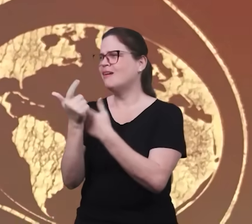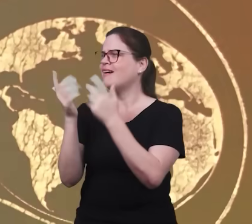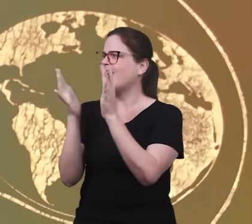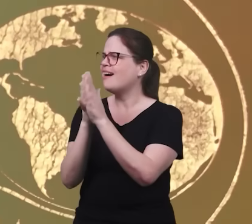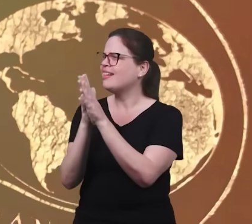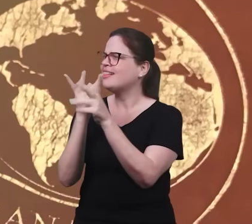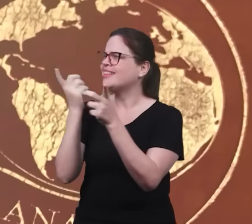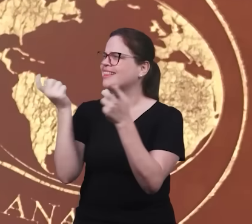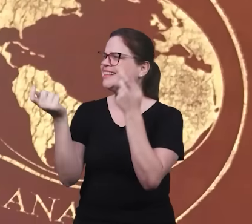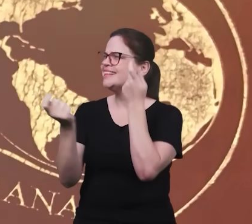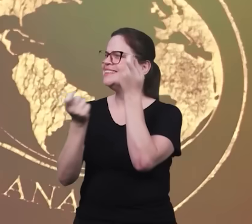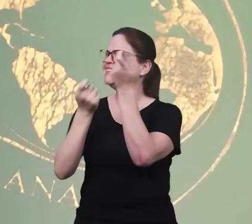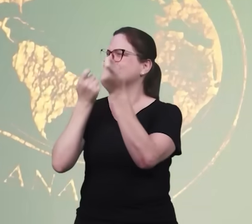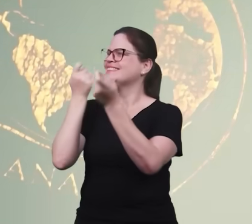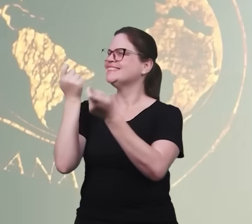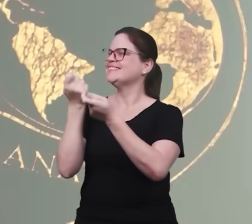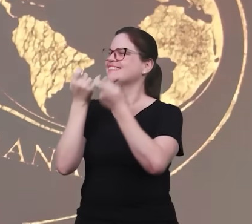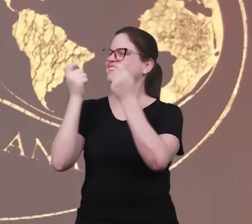Aleluia,